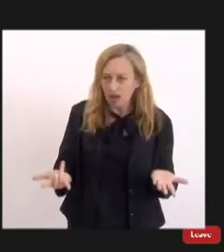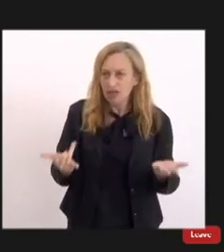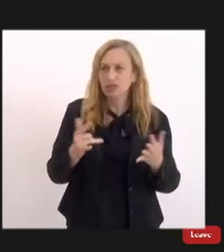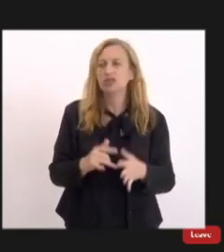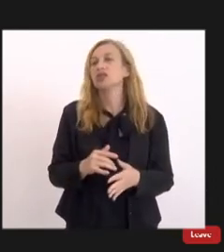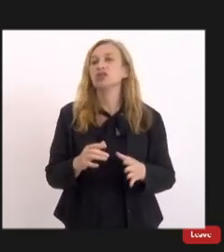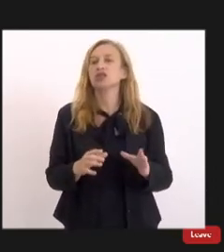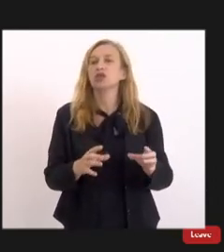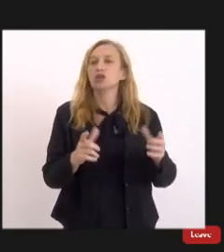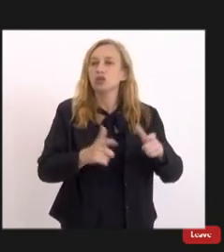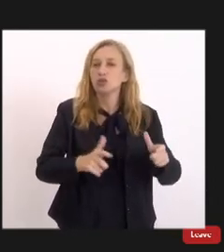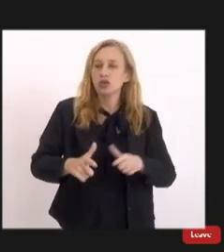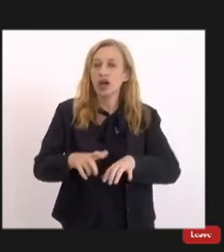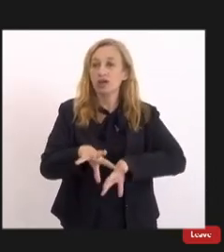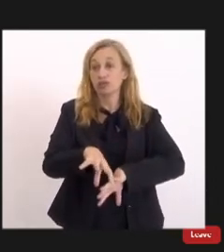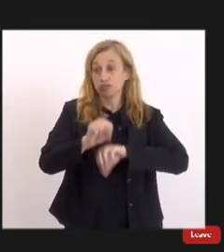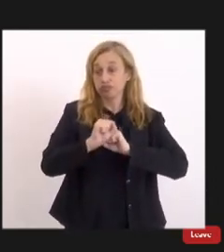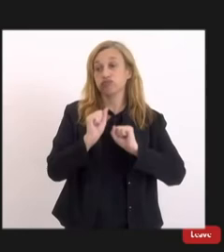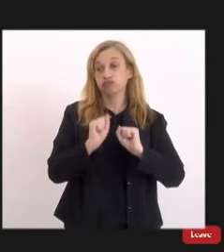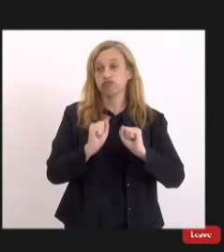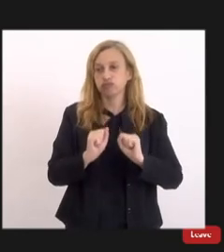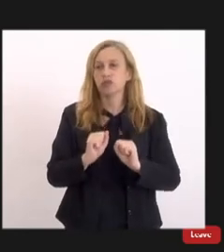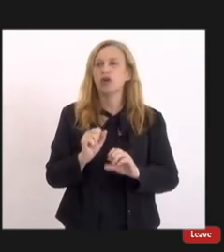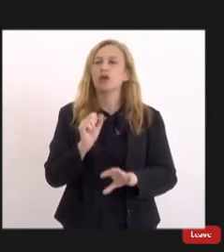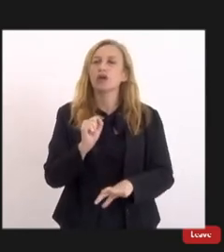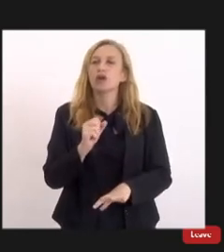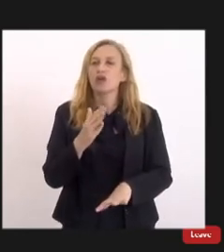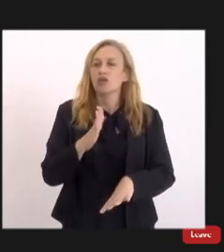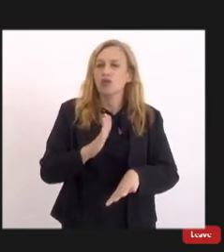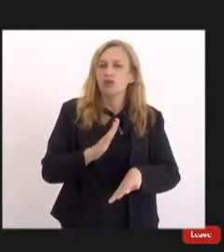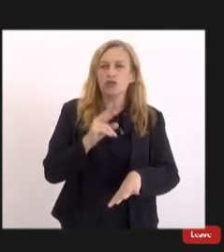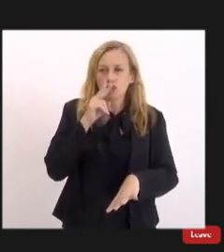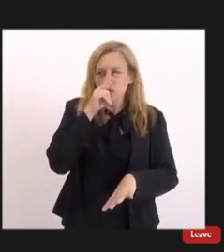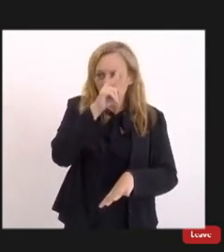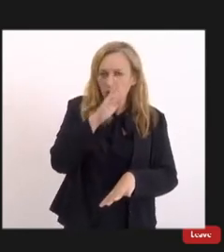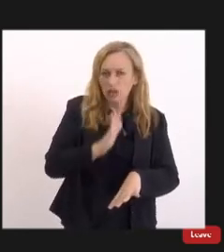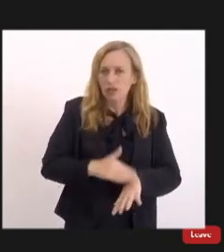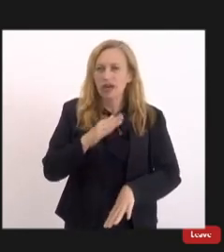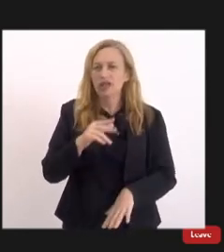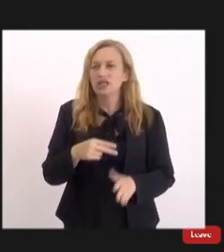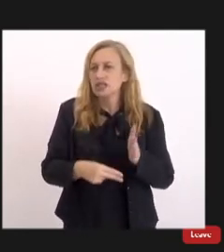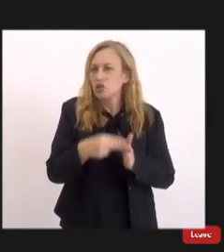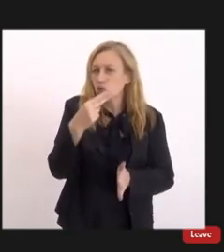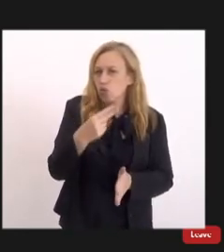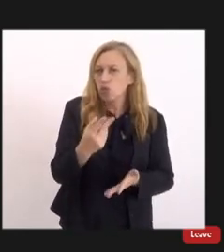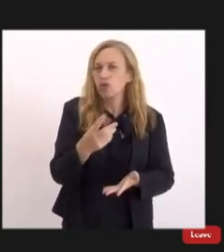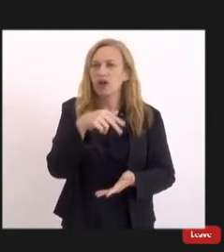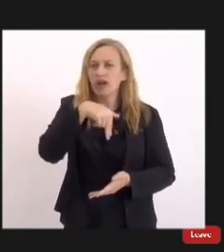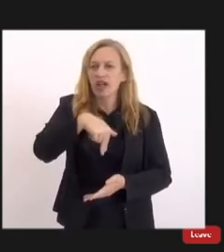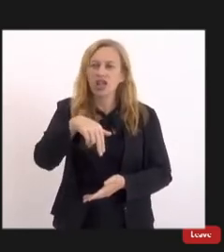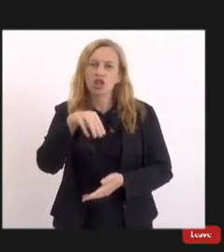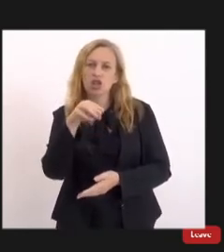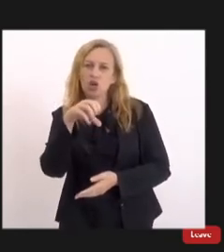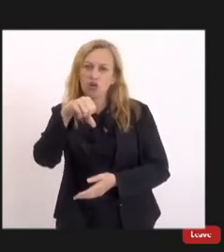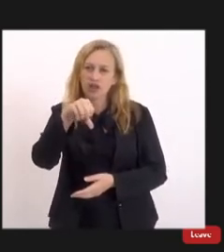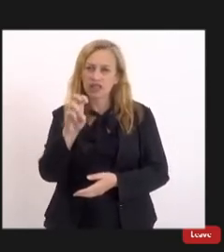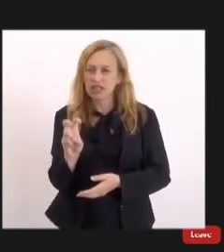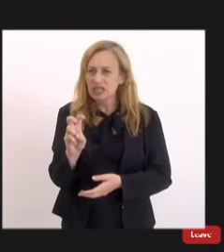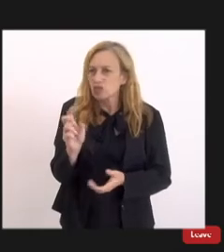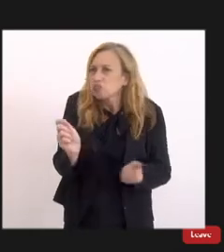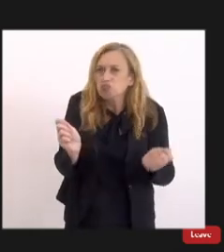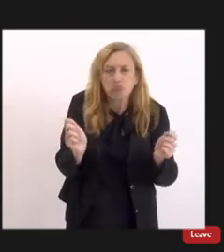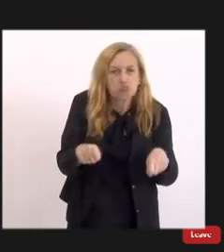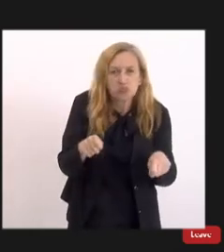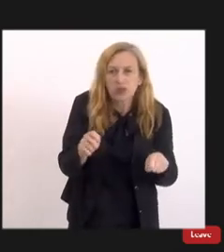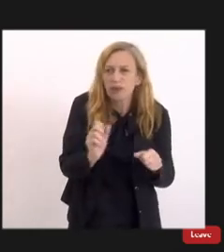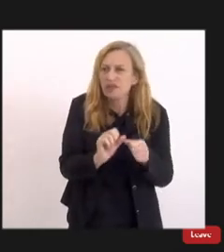super contagiosa, a gente precisa de máscaras vou chamar de mais fortes, né? As cirúrgicas, N95, isso não dá para